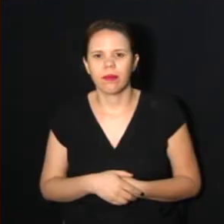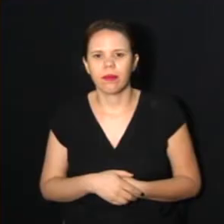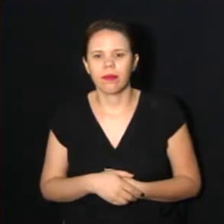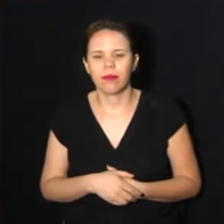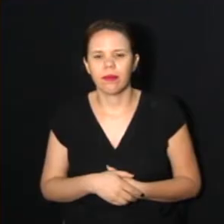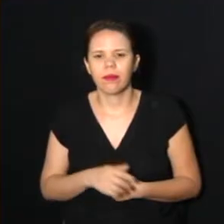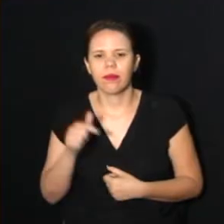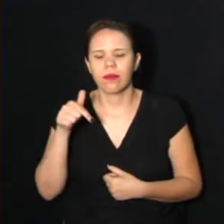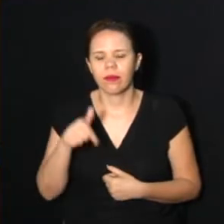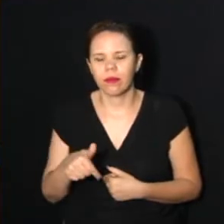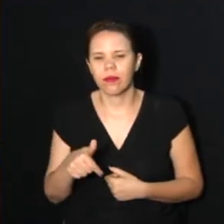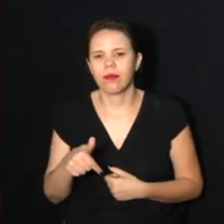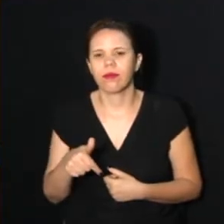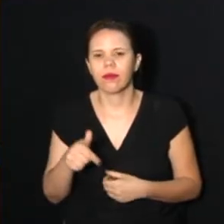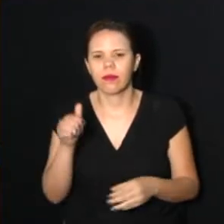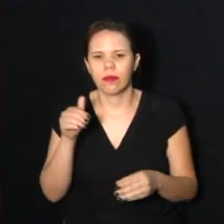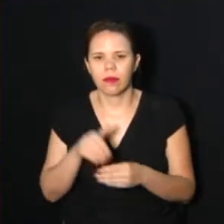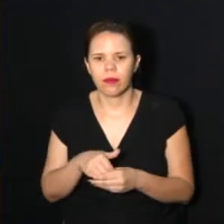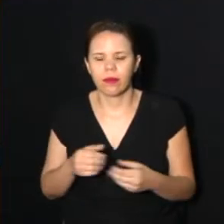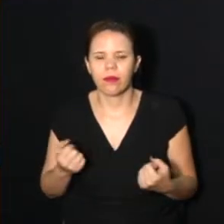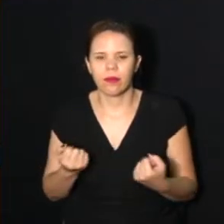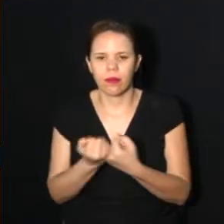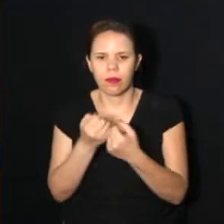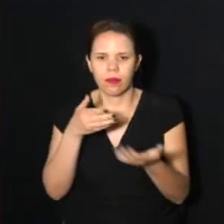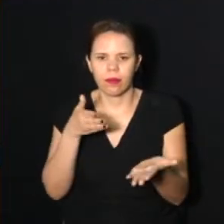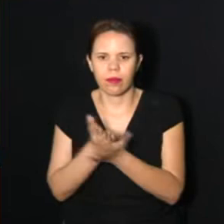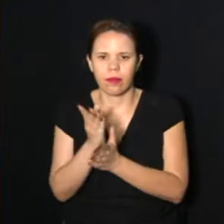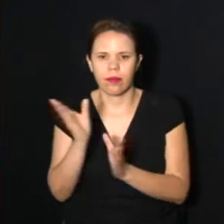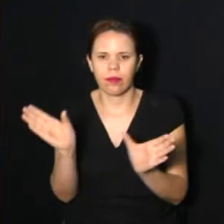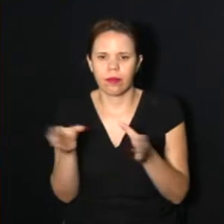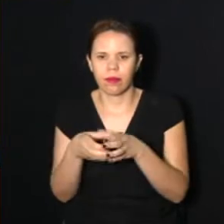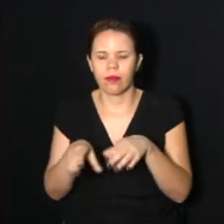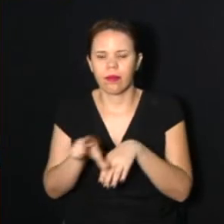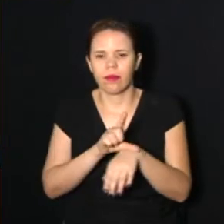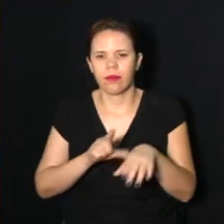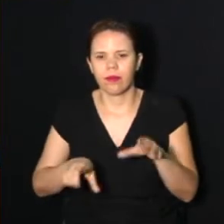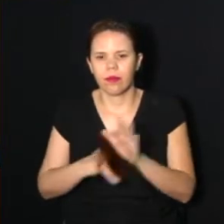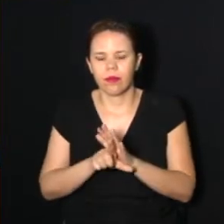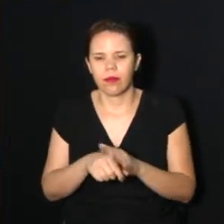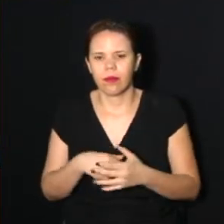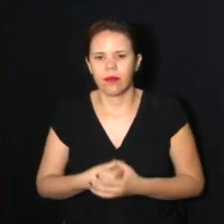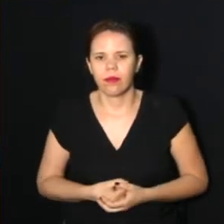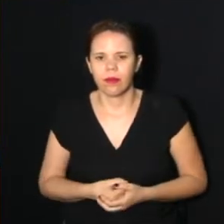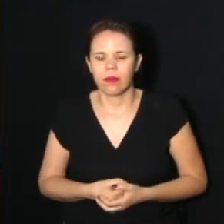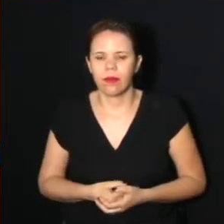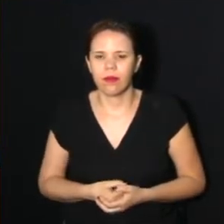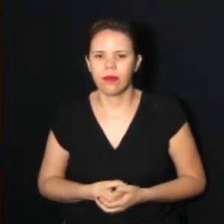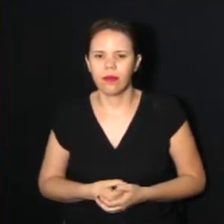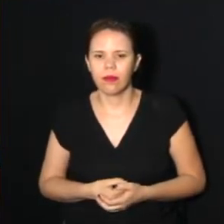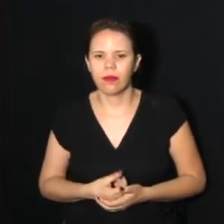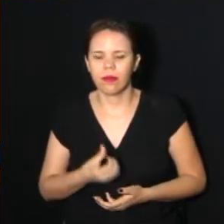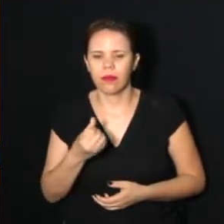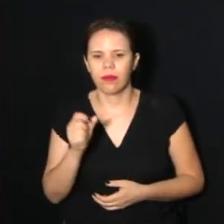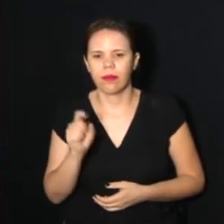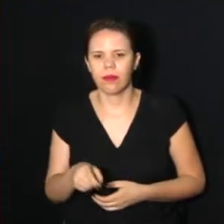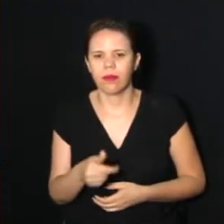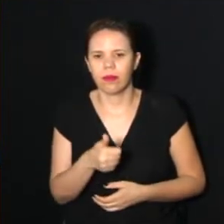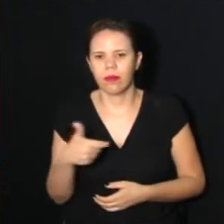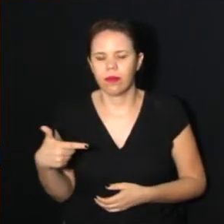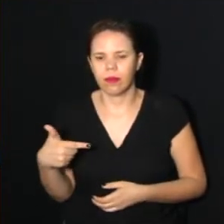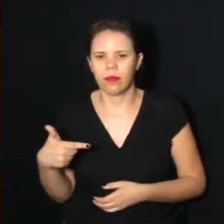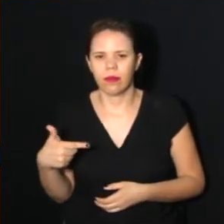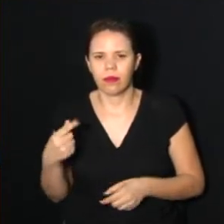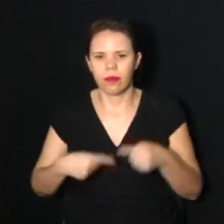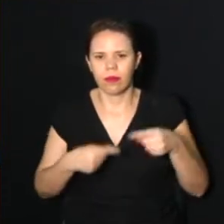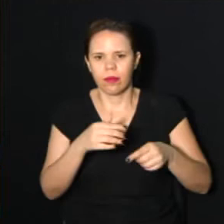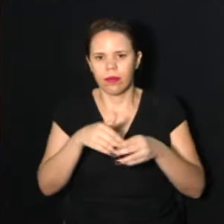Com 7 votos favoráveis, o projeto está aprovado pela Comissão de Constituição e Legalidade. Item 6.12. Discussão e